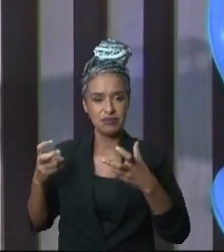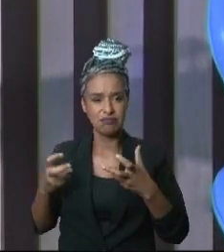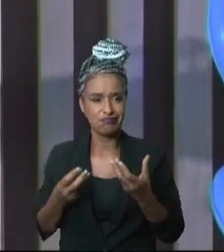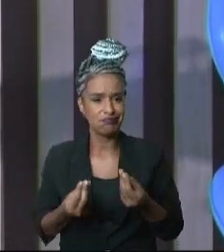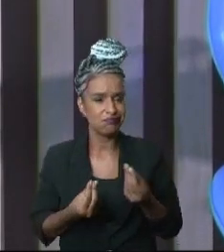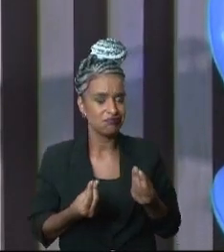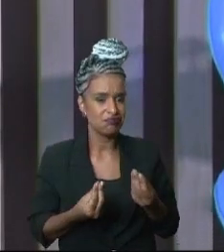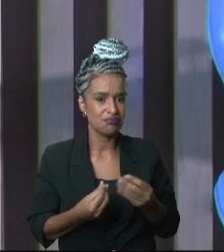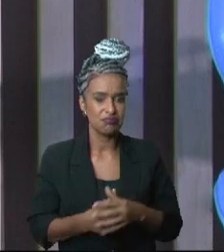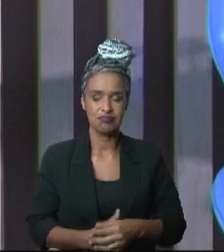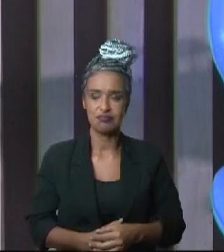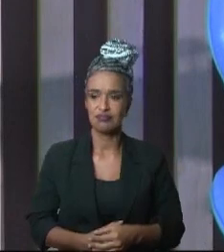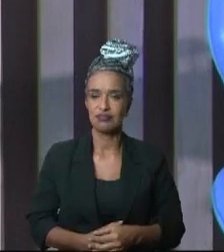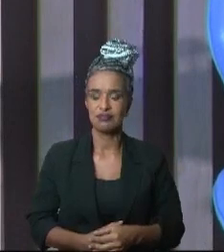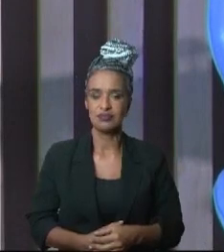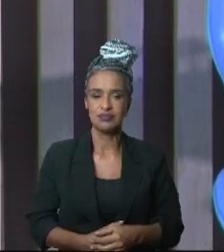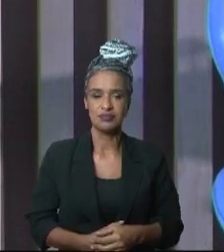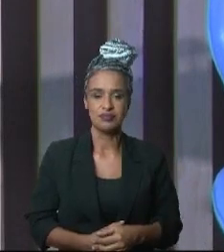también.